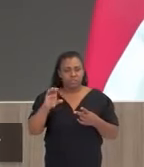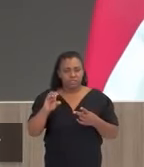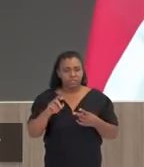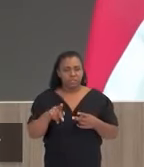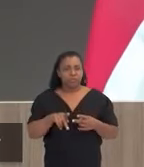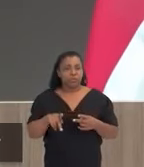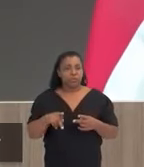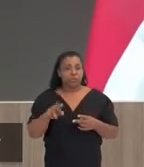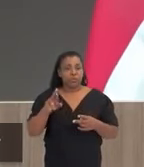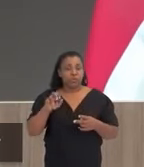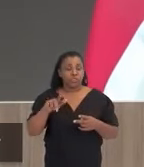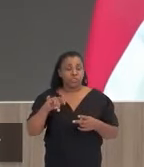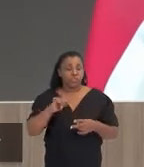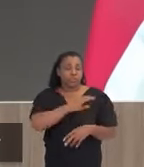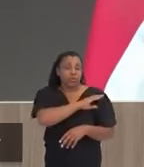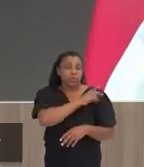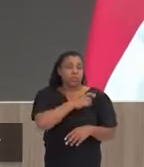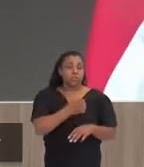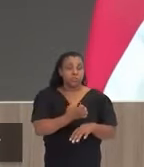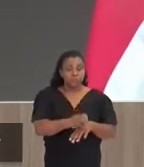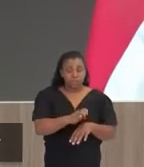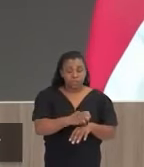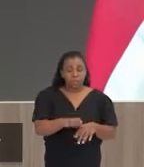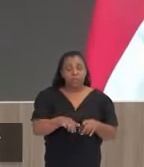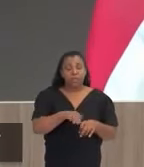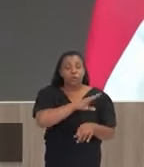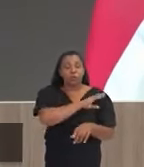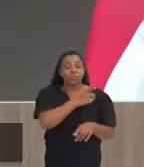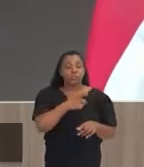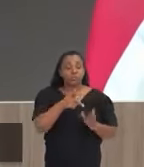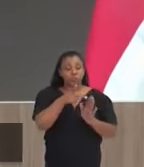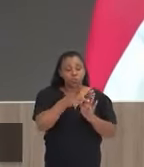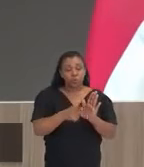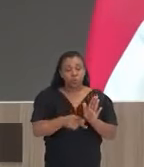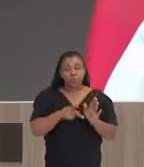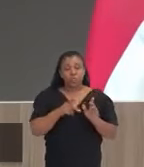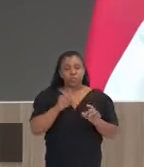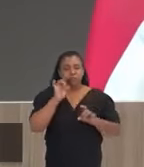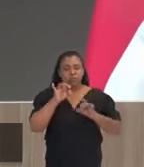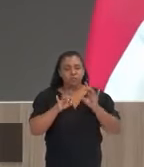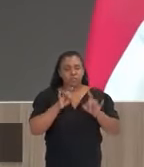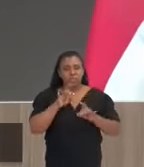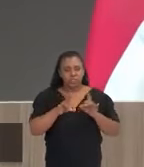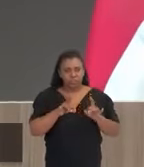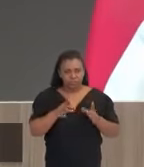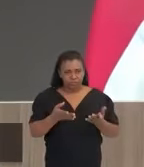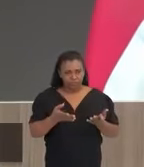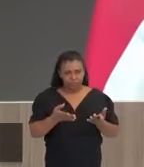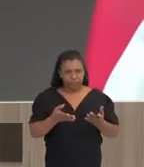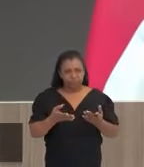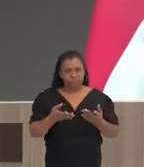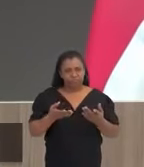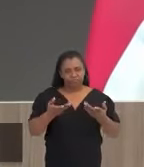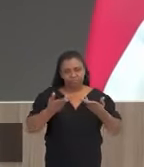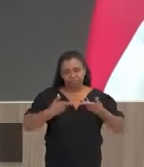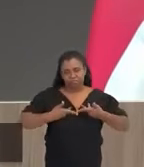quanto ele é coordenador de um projeto específico. E aí o professor Rogério disse: professor Gerson, vamos